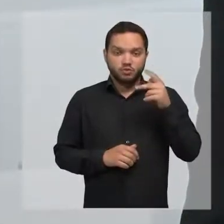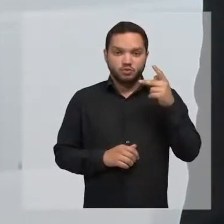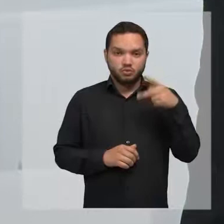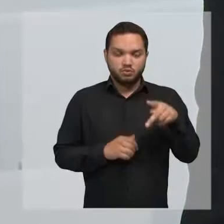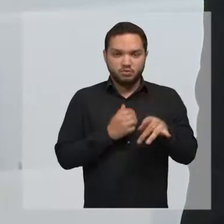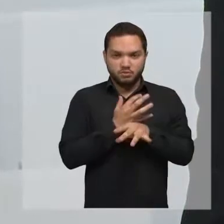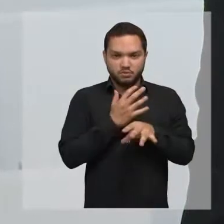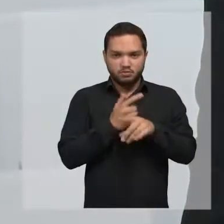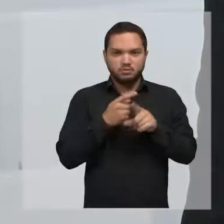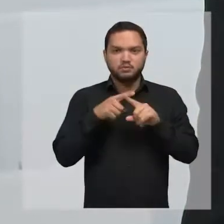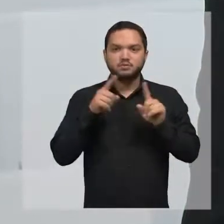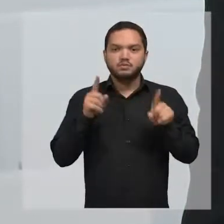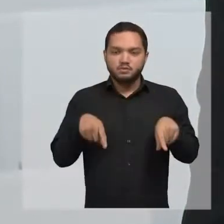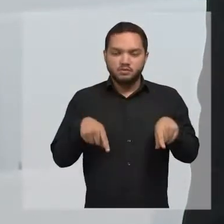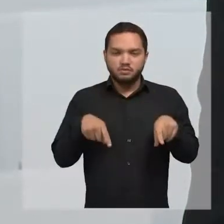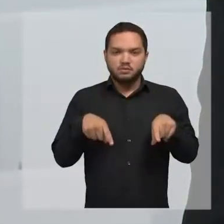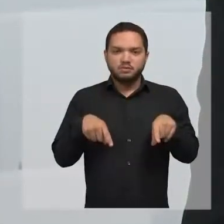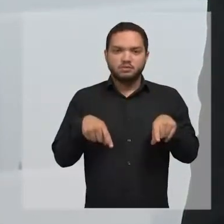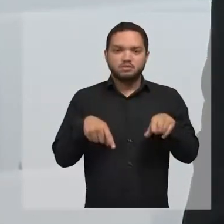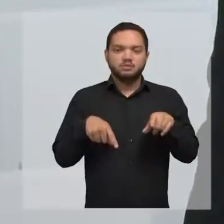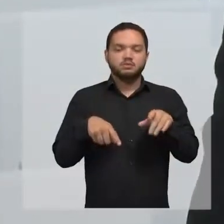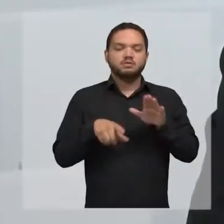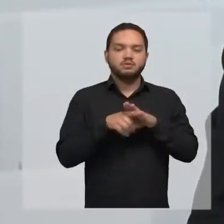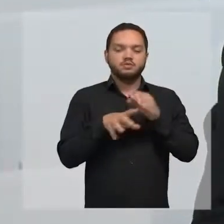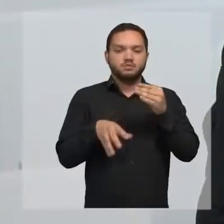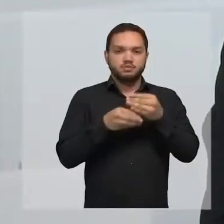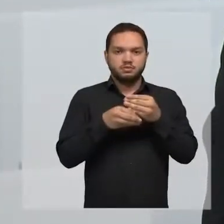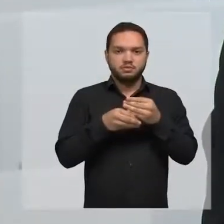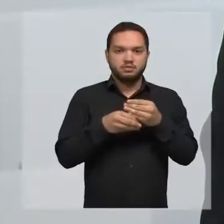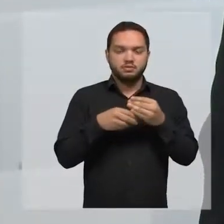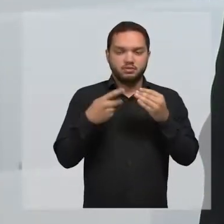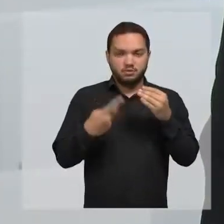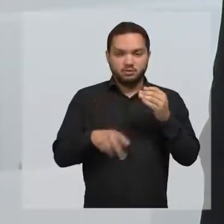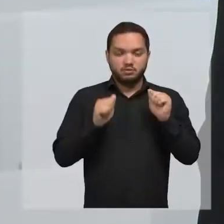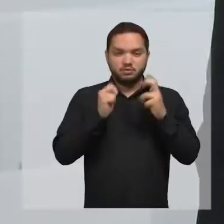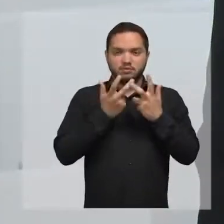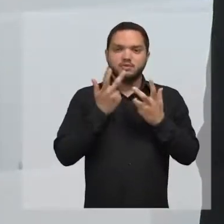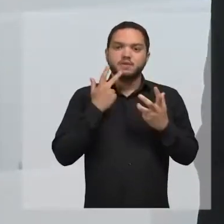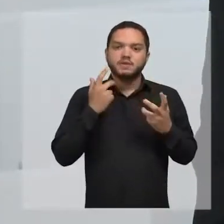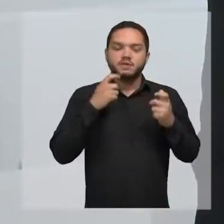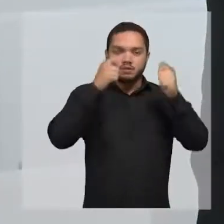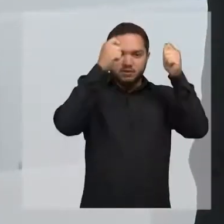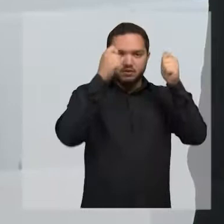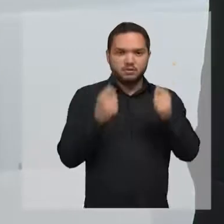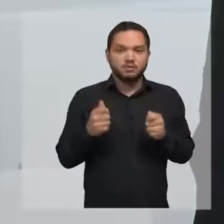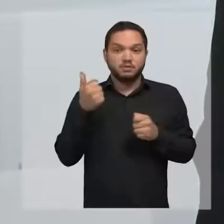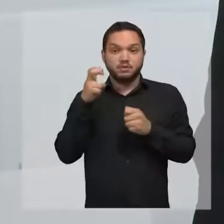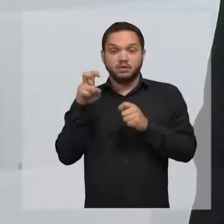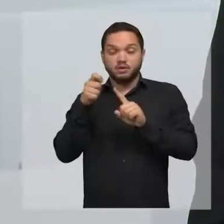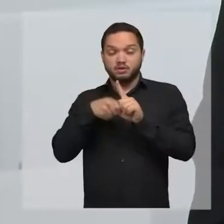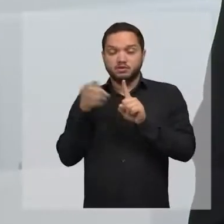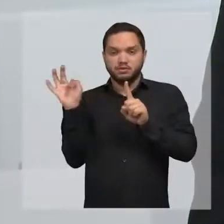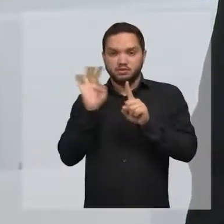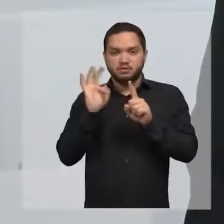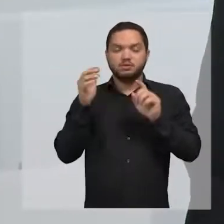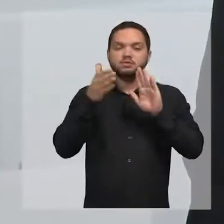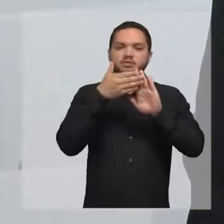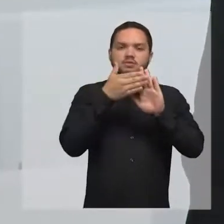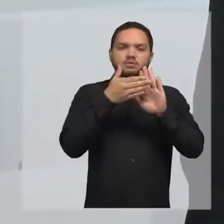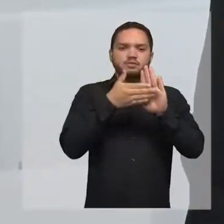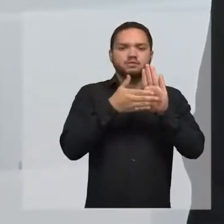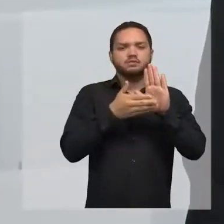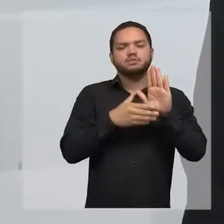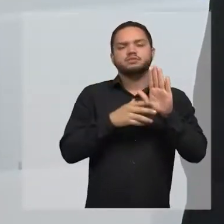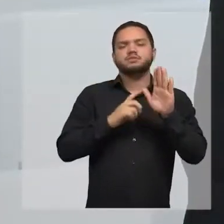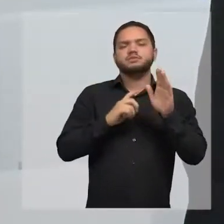O Código da Cidade, que é um projeto de lei complementar número 6 de 2019, encaminhado à Câmara Municipal de Fortaleza no último 15